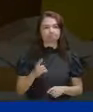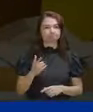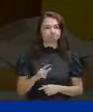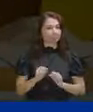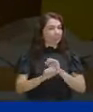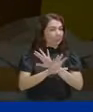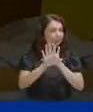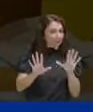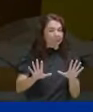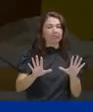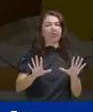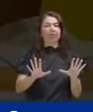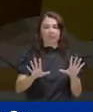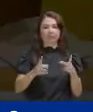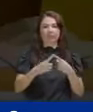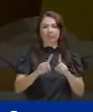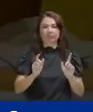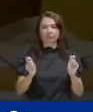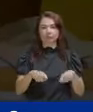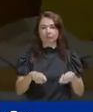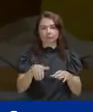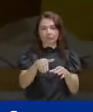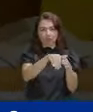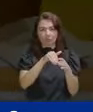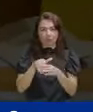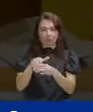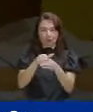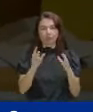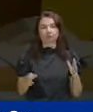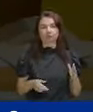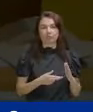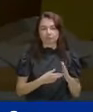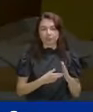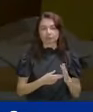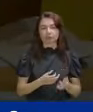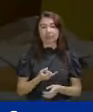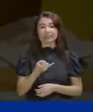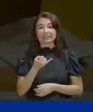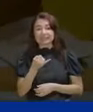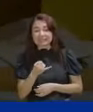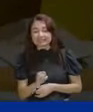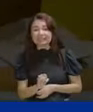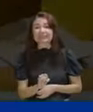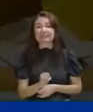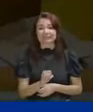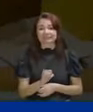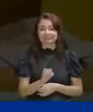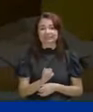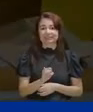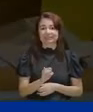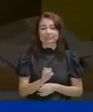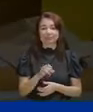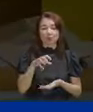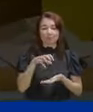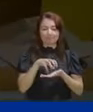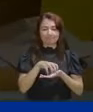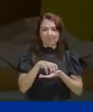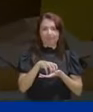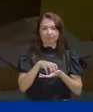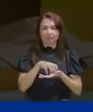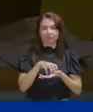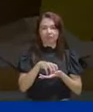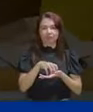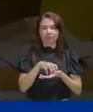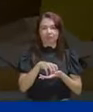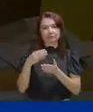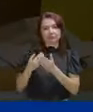de forma clara, ele diz que os acórdãos serão redigidos pelo relator, salvo se for vencido quanto ao mérito. Veja